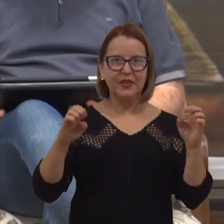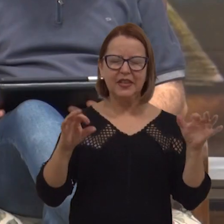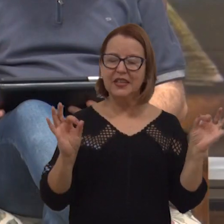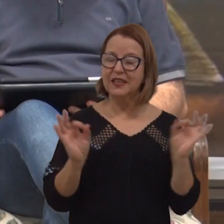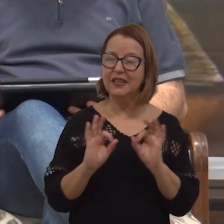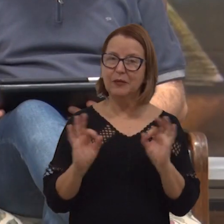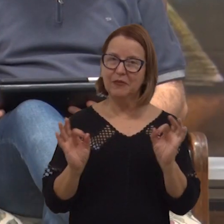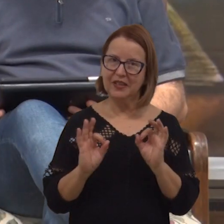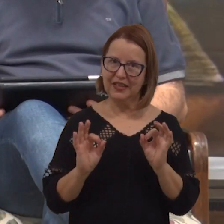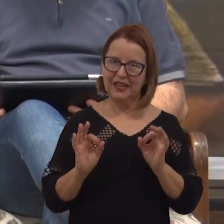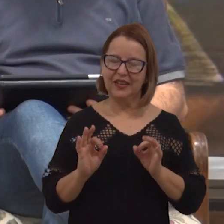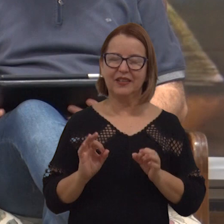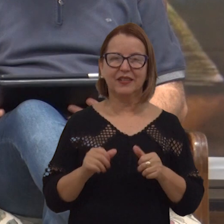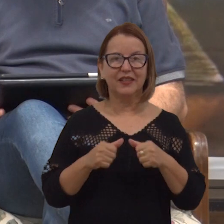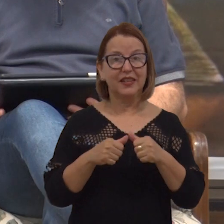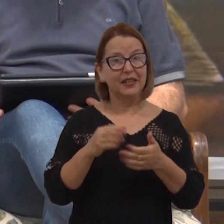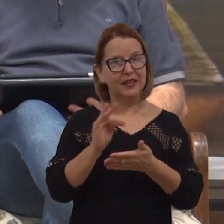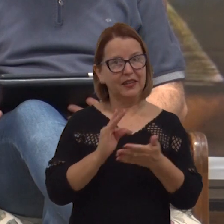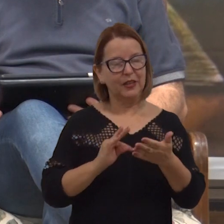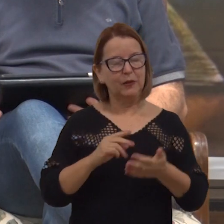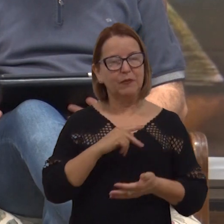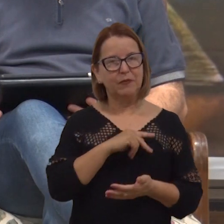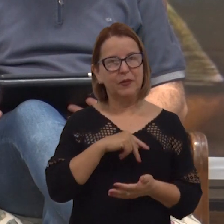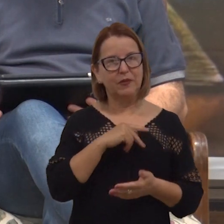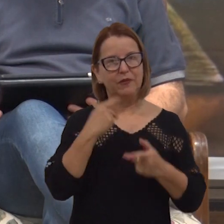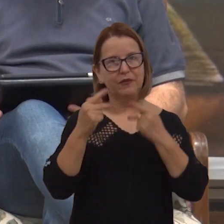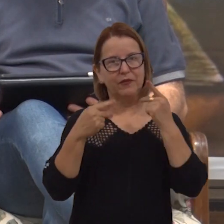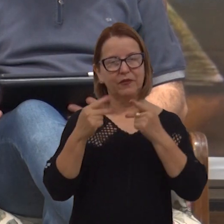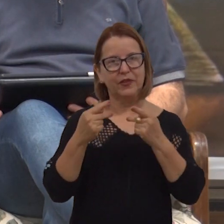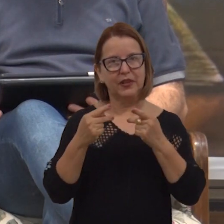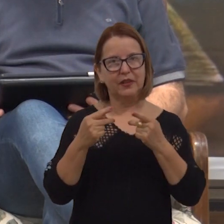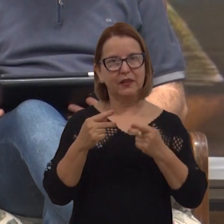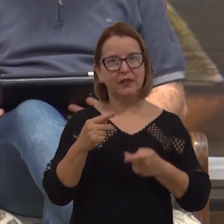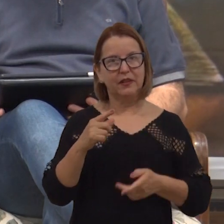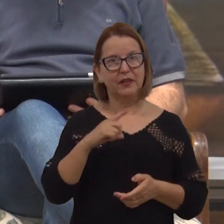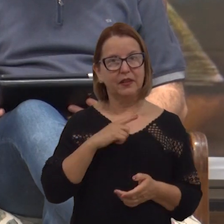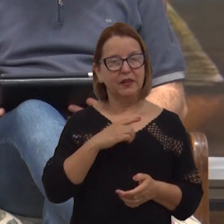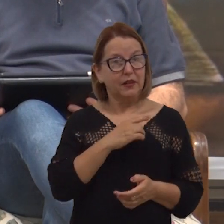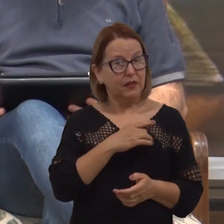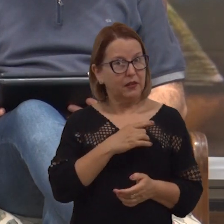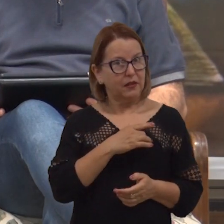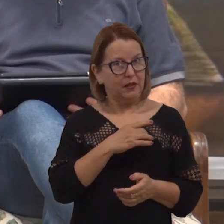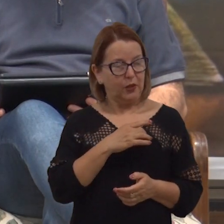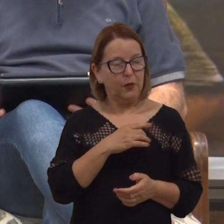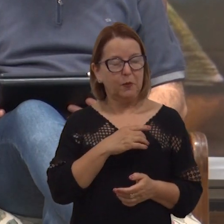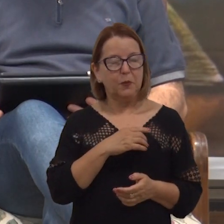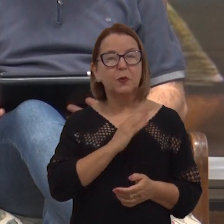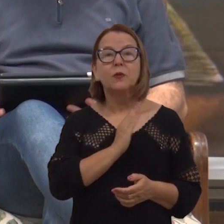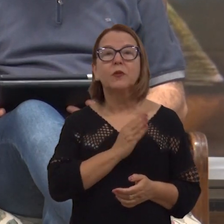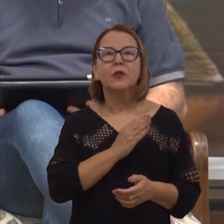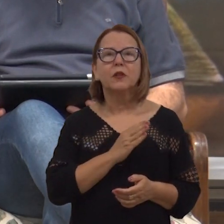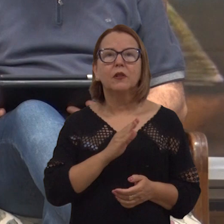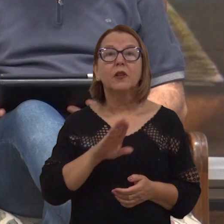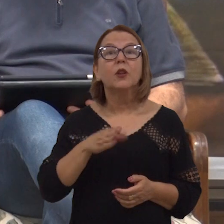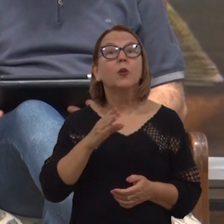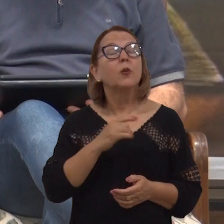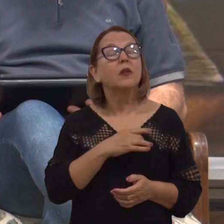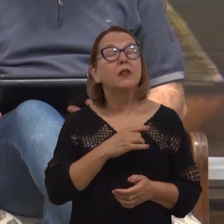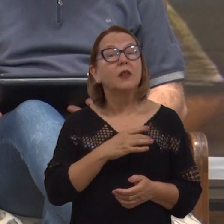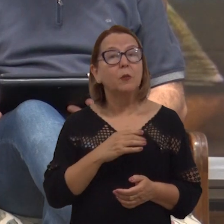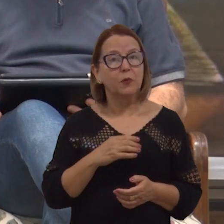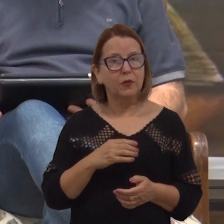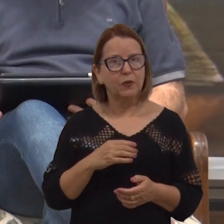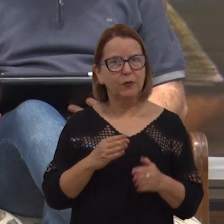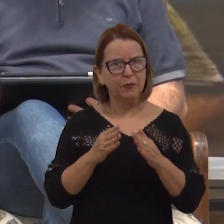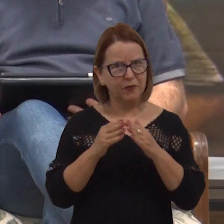e a simplicidade. E nesse texto Paulo vai dizer que ele tem um temor no coração dele. E que temor é esse? Lê para nós,